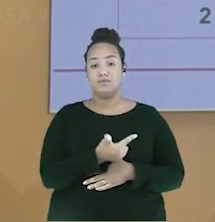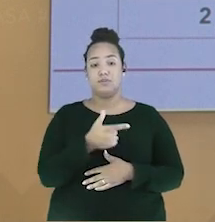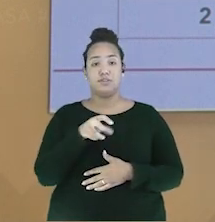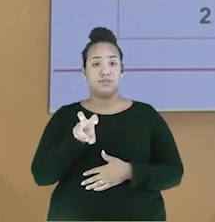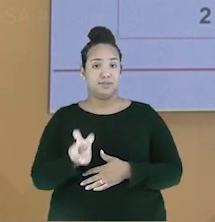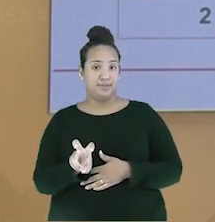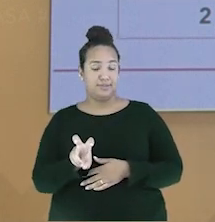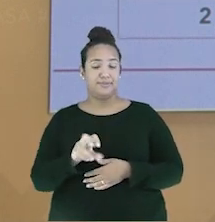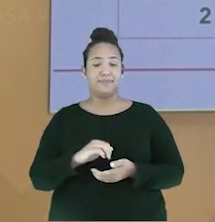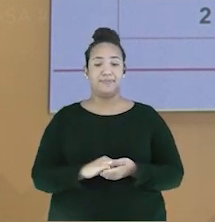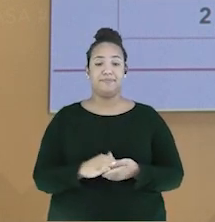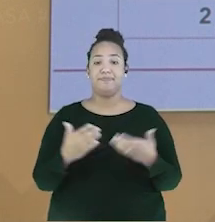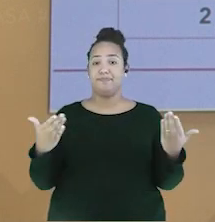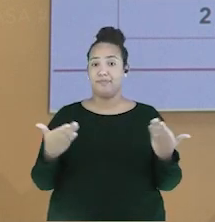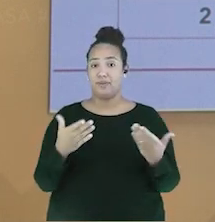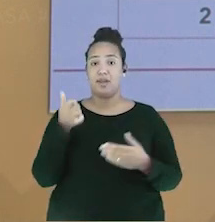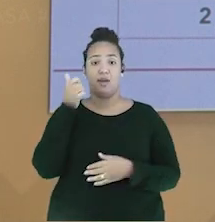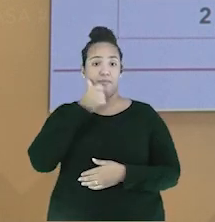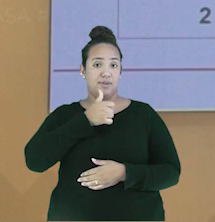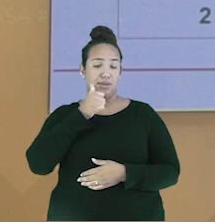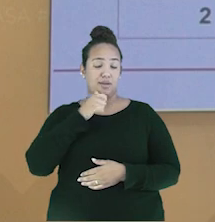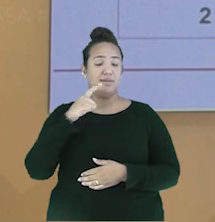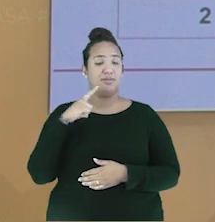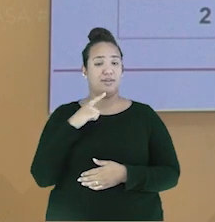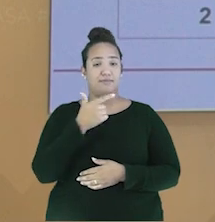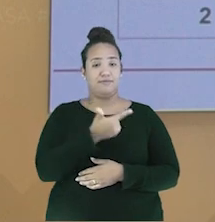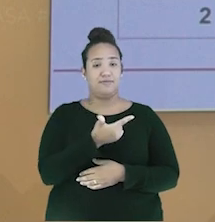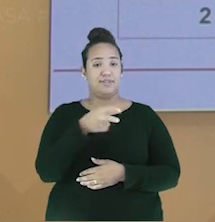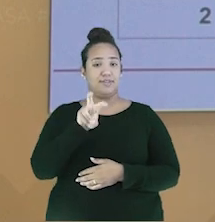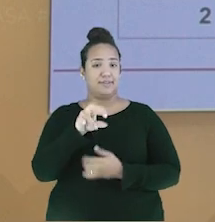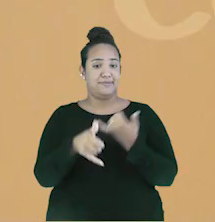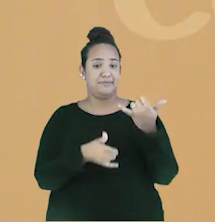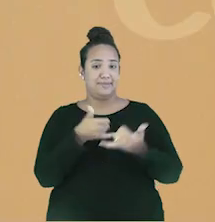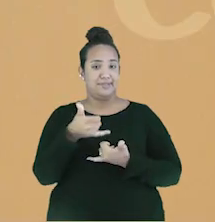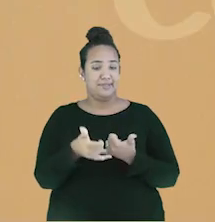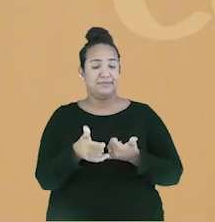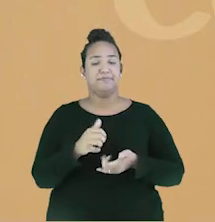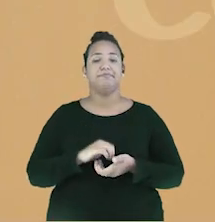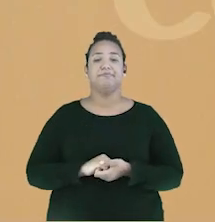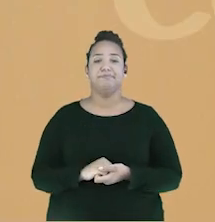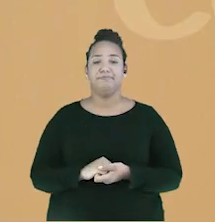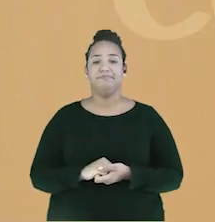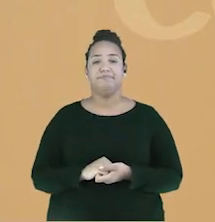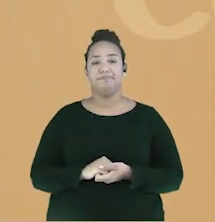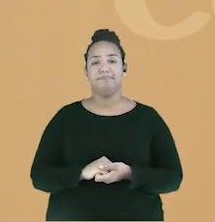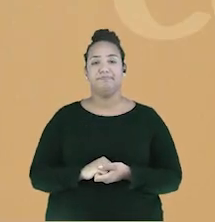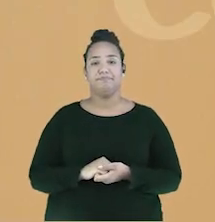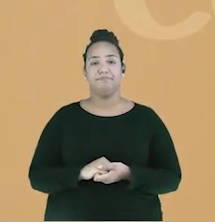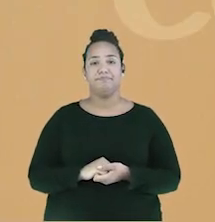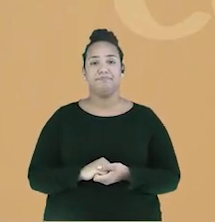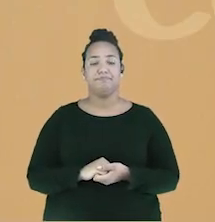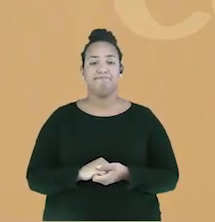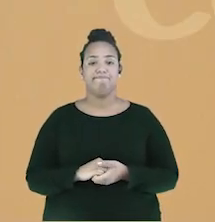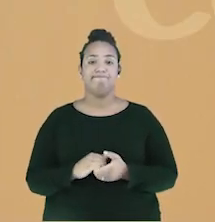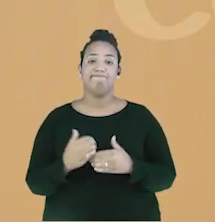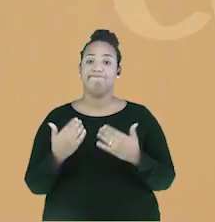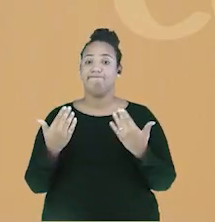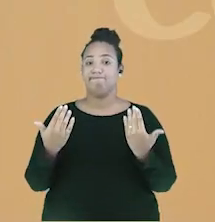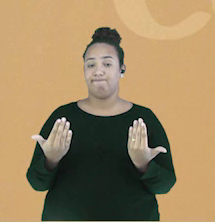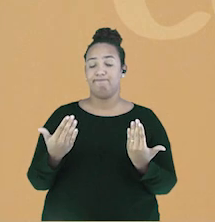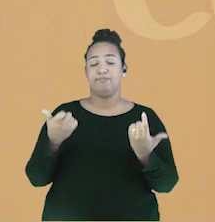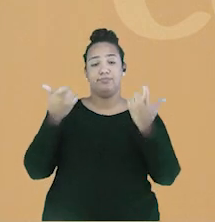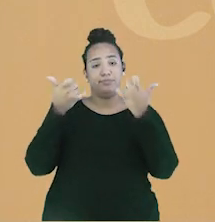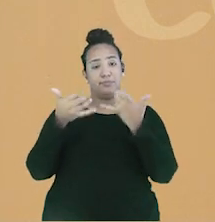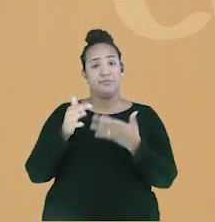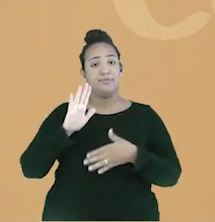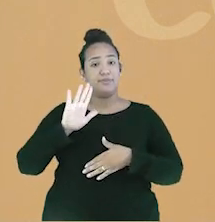25. Ellen ficará com 25 brinquedos. Como já falamos das ideias e do sinal